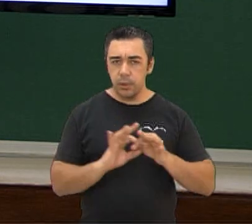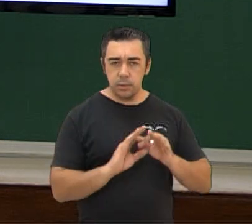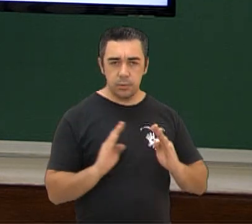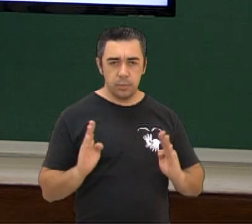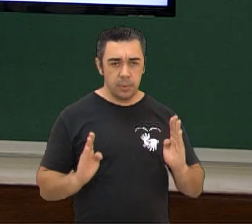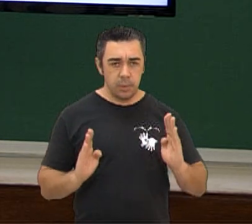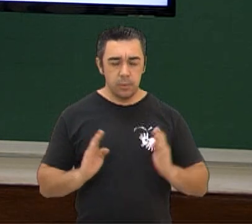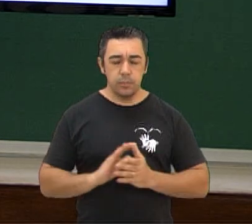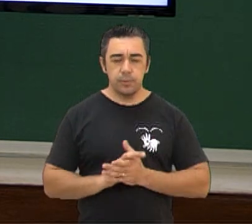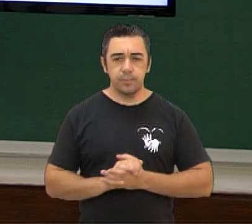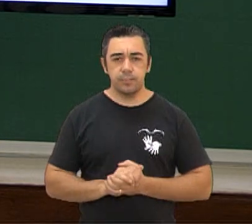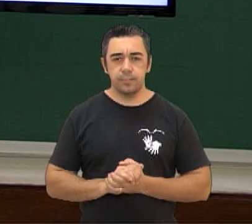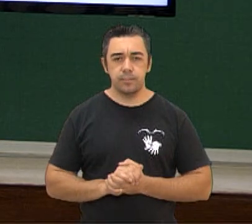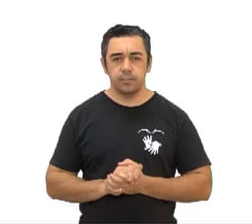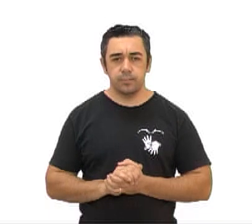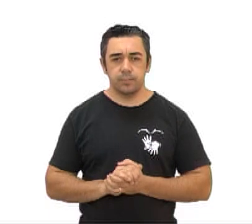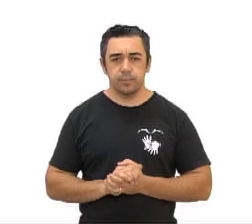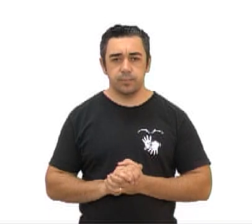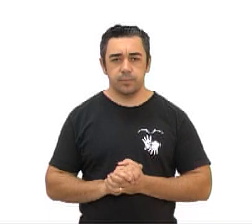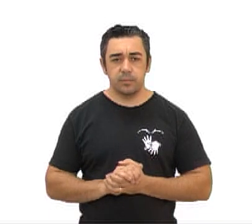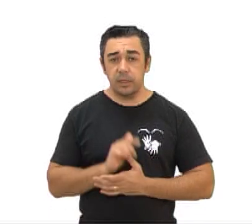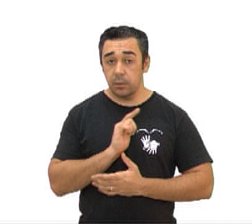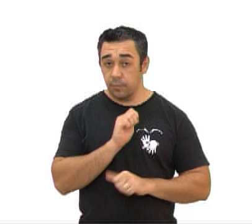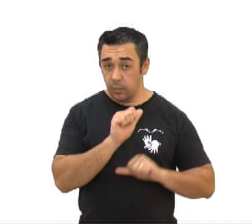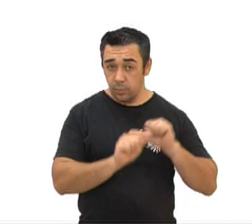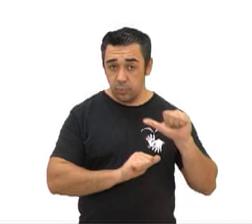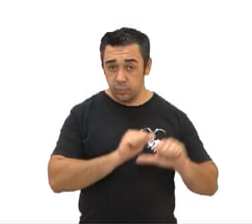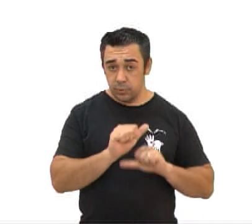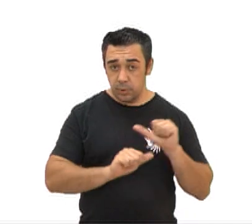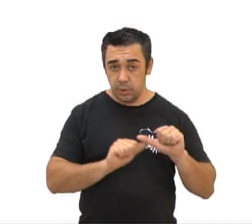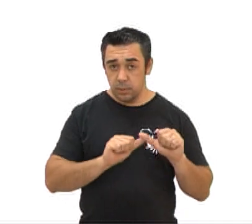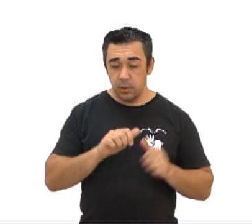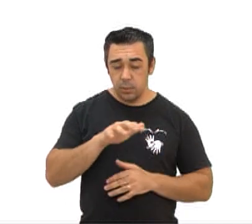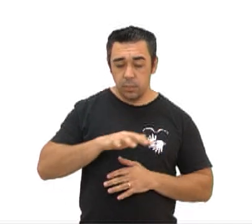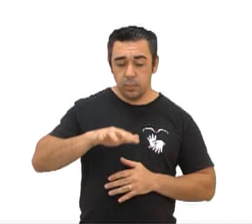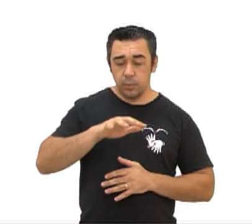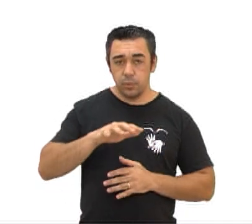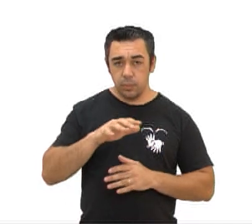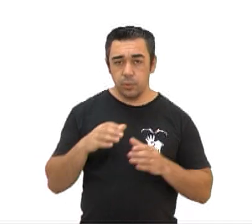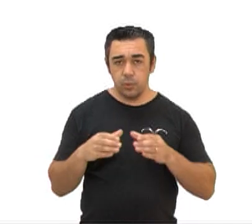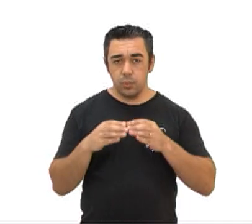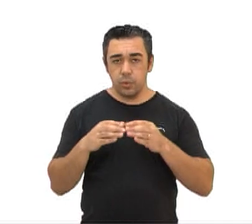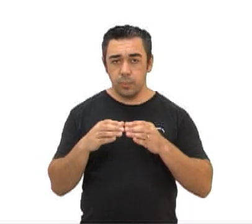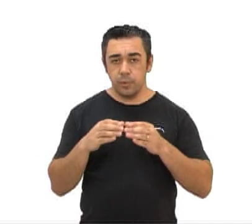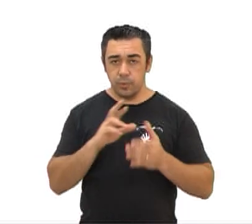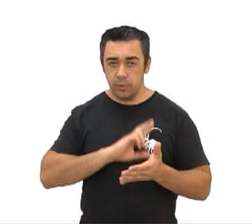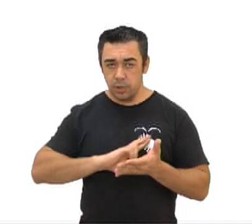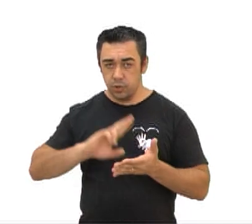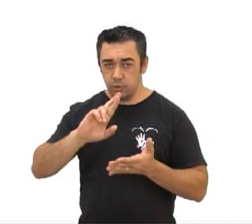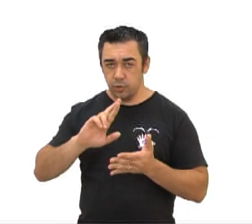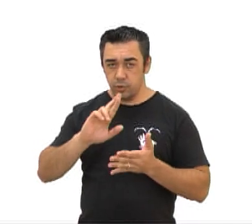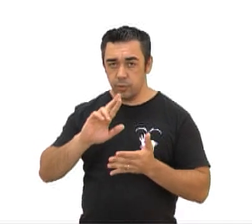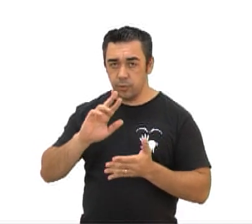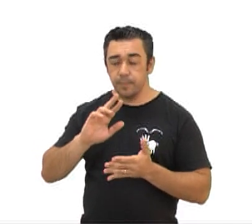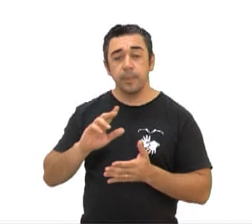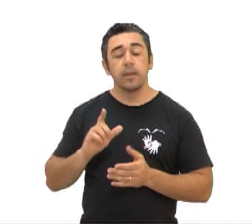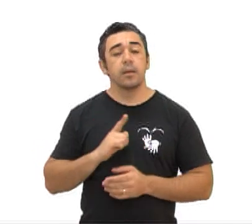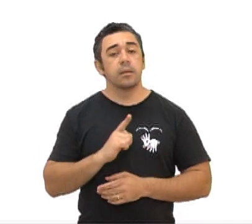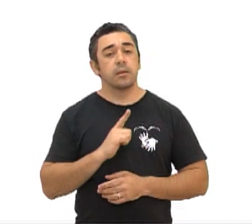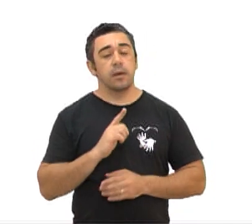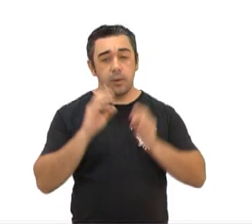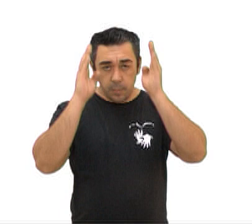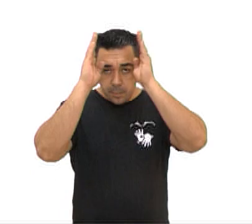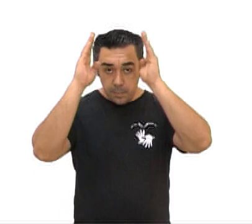período. Está tendo uma intensa mudança nos fiéis. A igreja tentou se aprimorar. O Papa